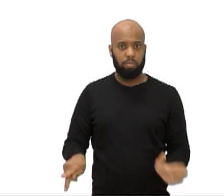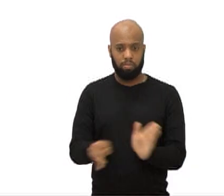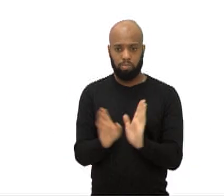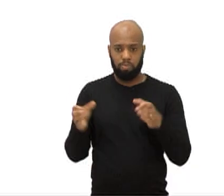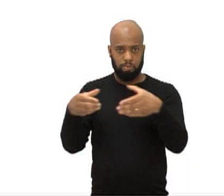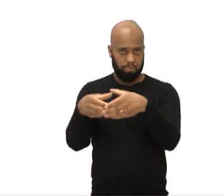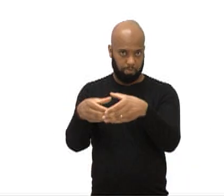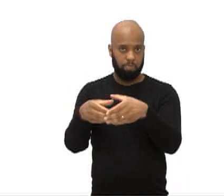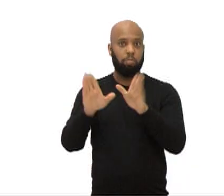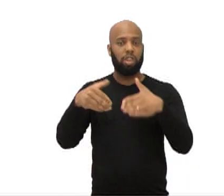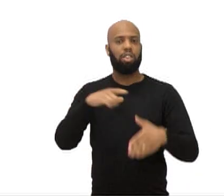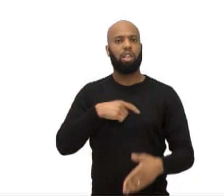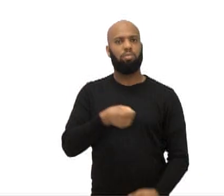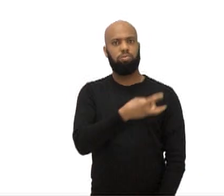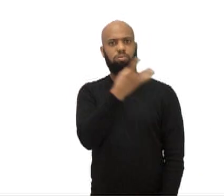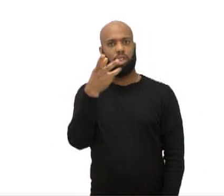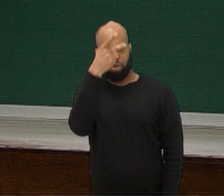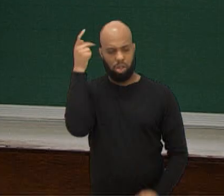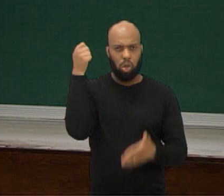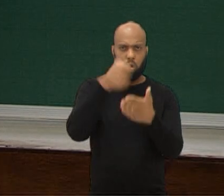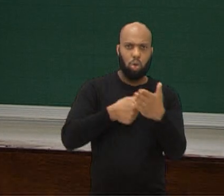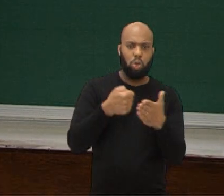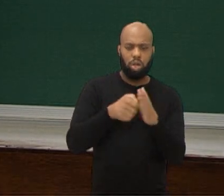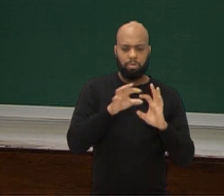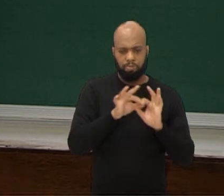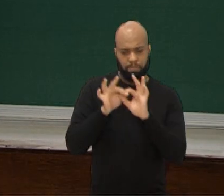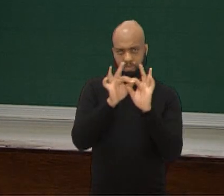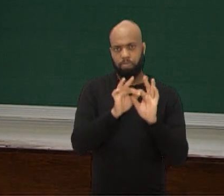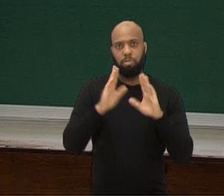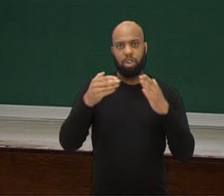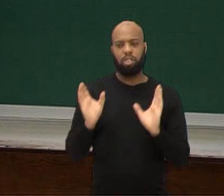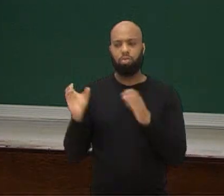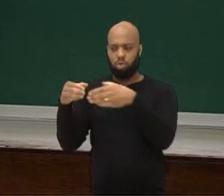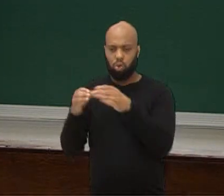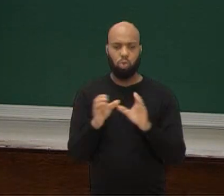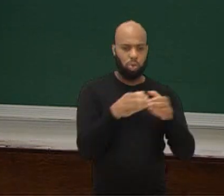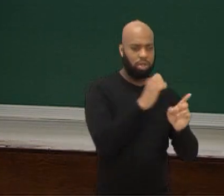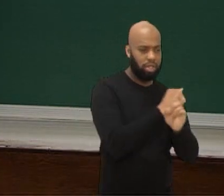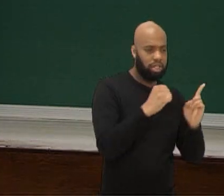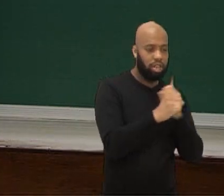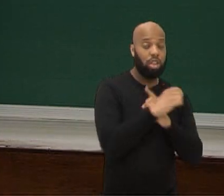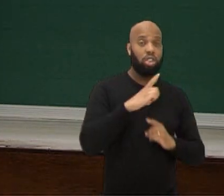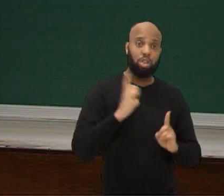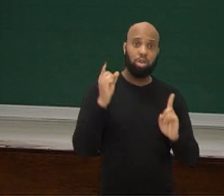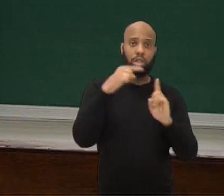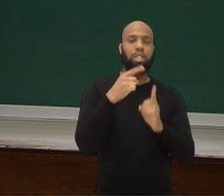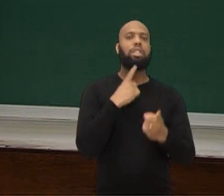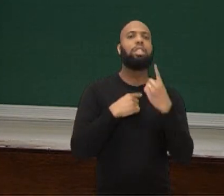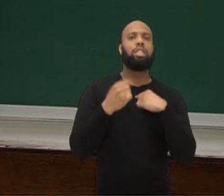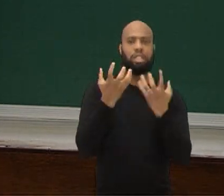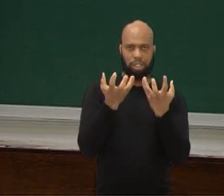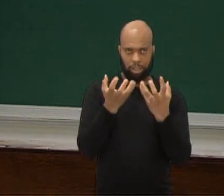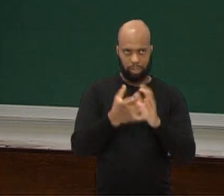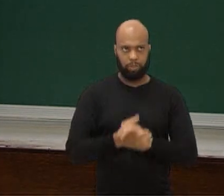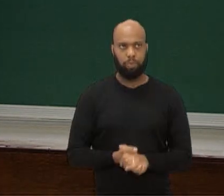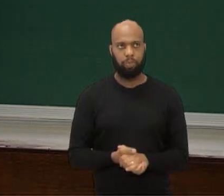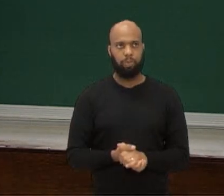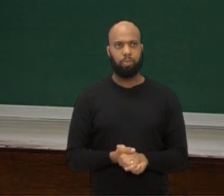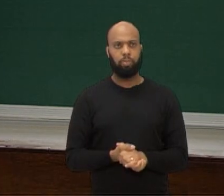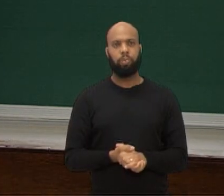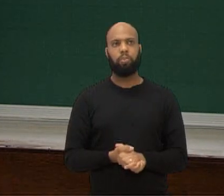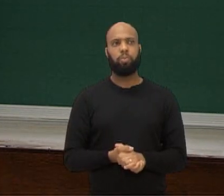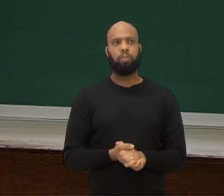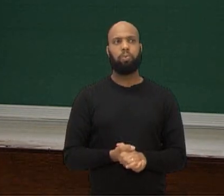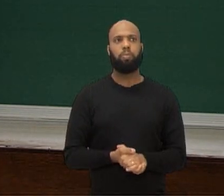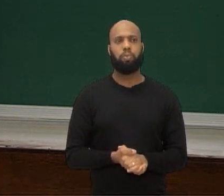um grande número de pessoas lutarem unidas. Então, cada grupo social tinha seus objetivos, seus desejos.